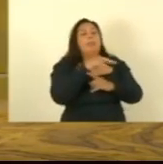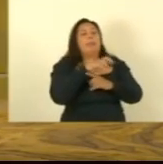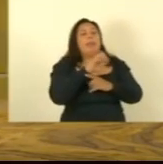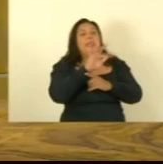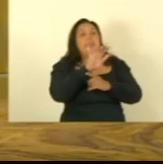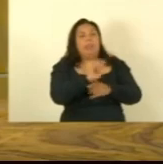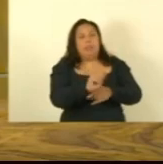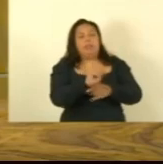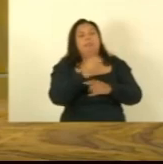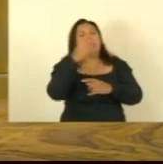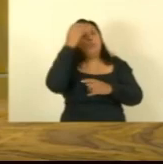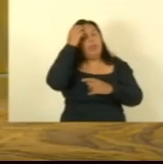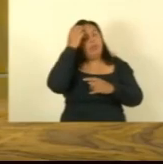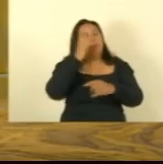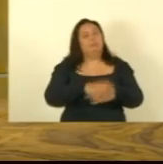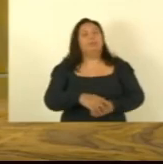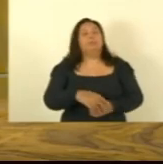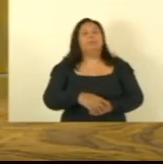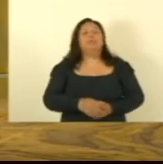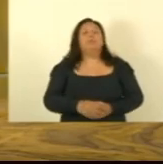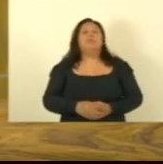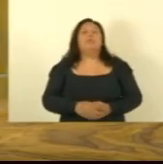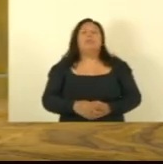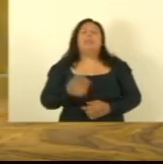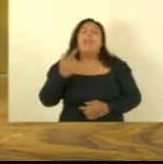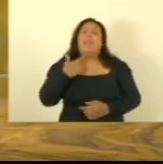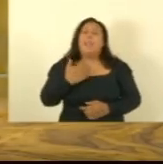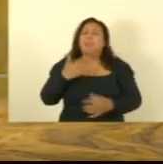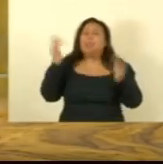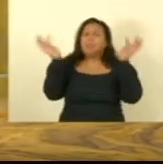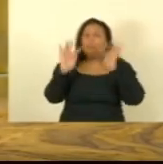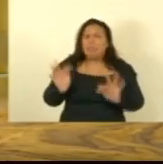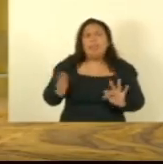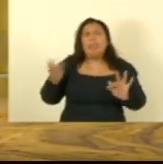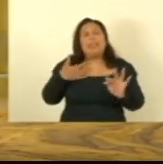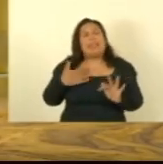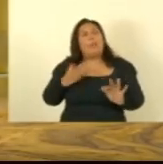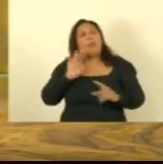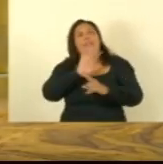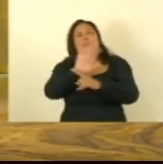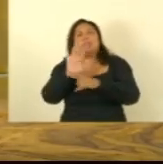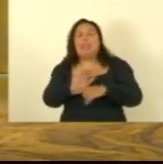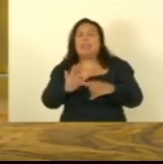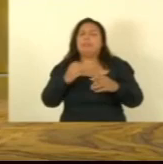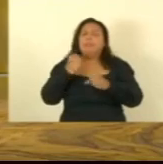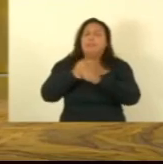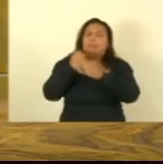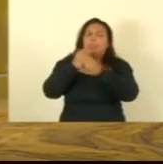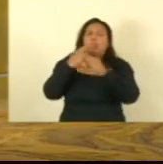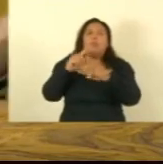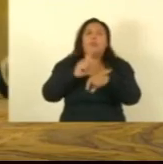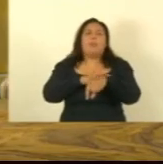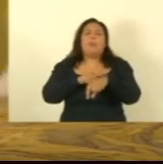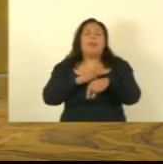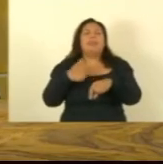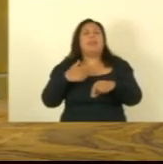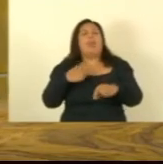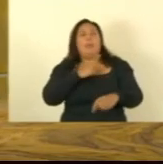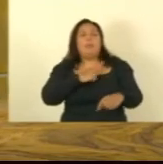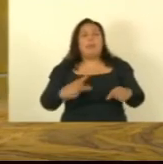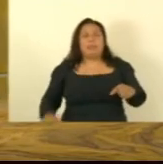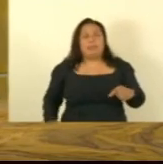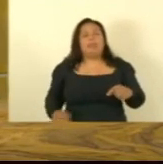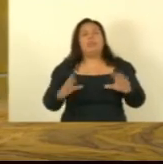muito feliz porque eu ajudei a construir essa operação colheita quando fui presidente da Comissão de Agricultura,